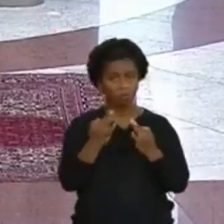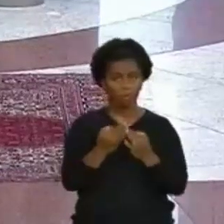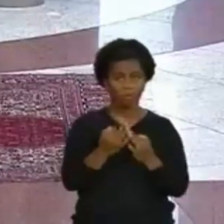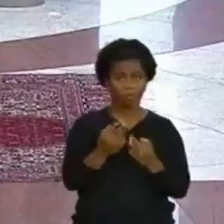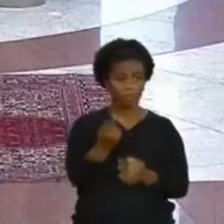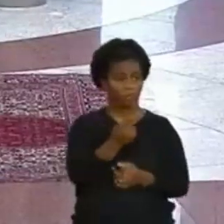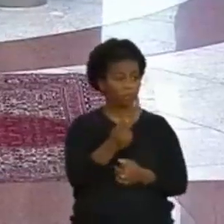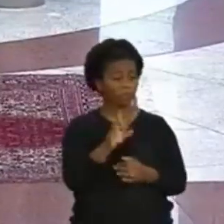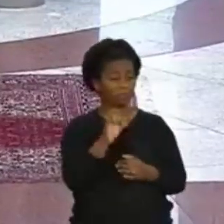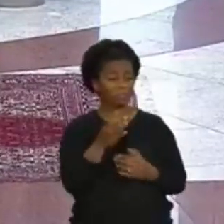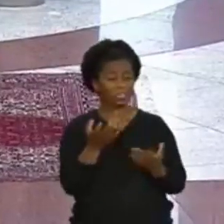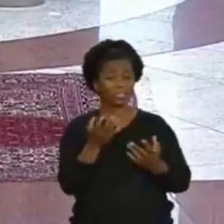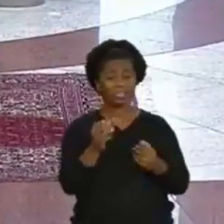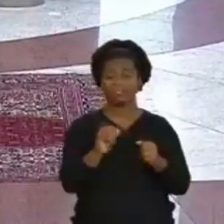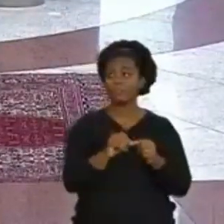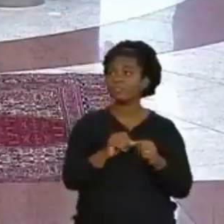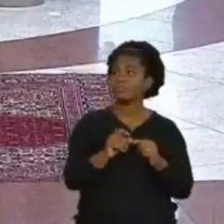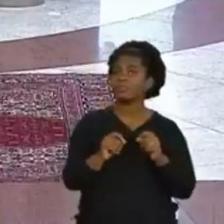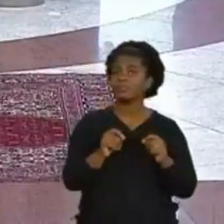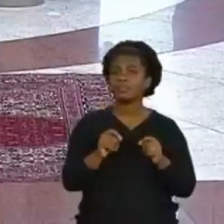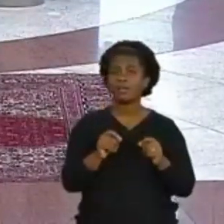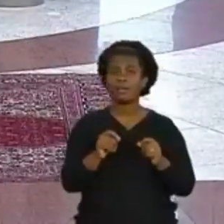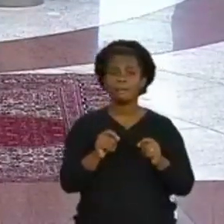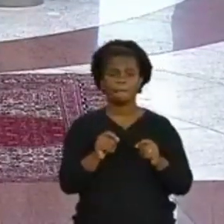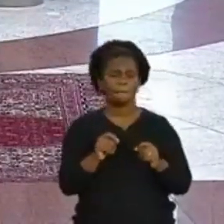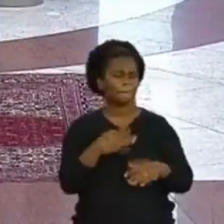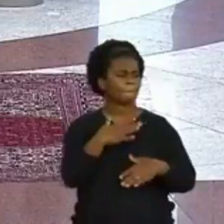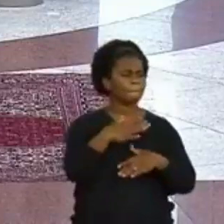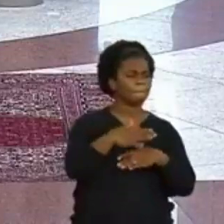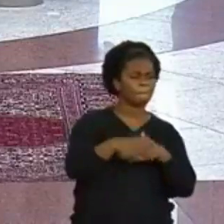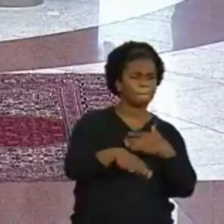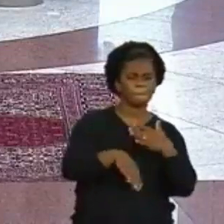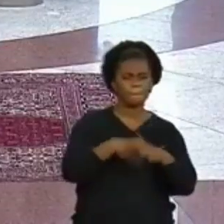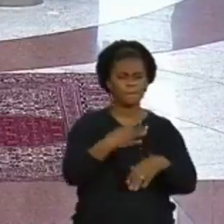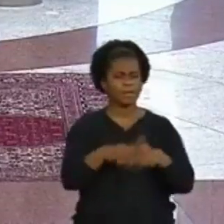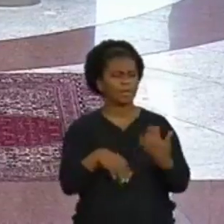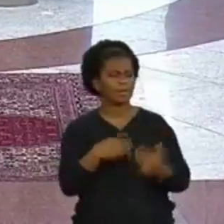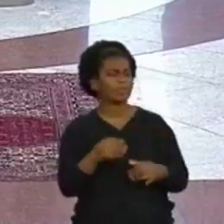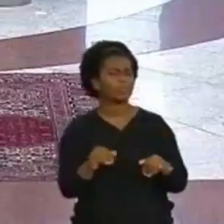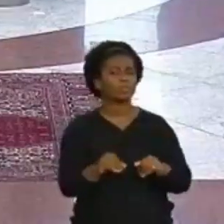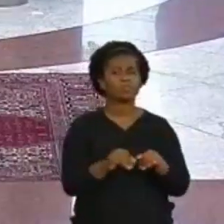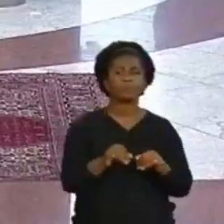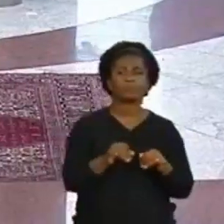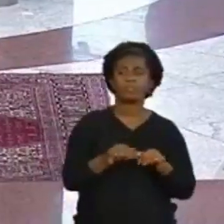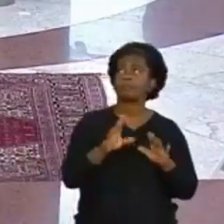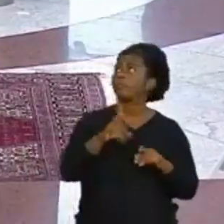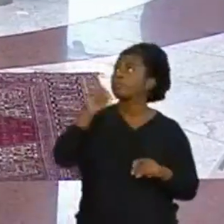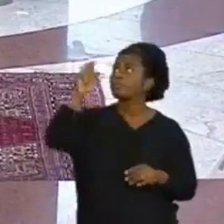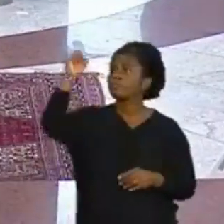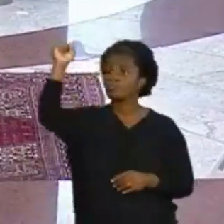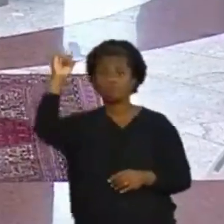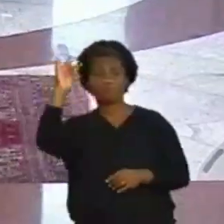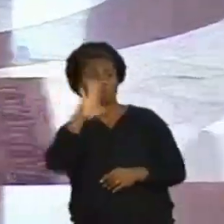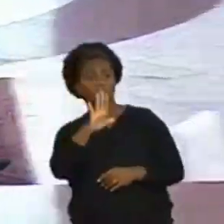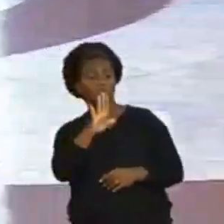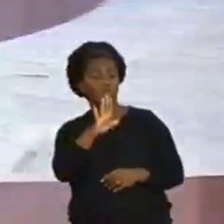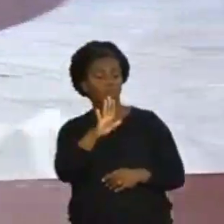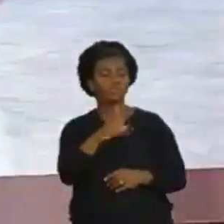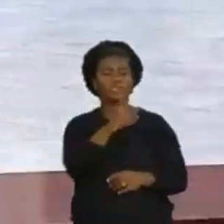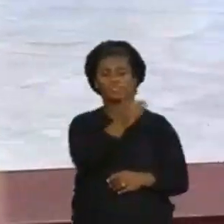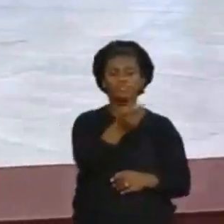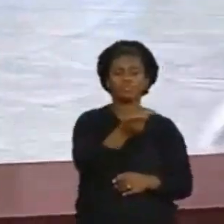saber de farra, de fazer a vontade deles, mas Deus se revelou. Aí eles começaram a querer fazer a vontade de Deus. Você tem